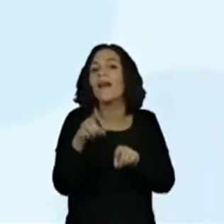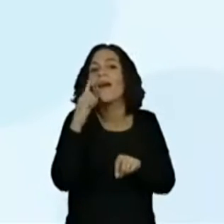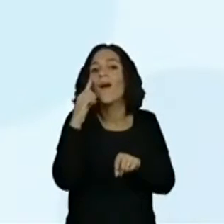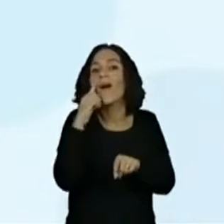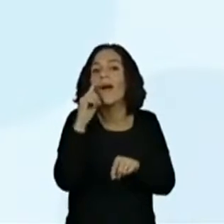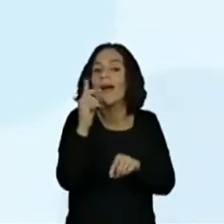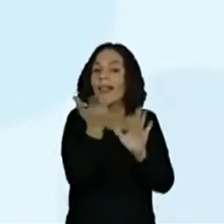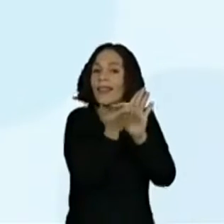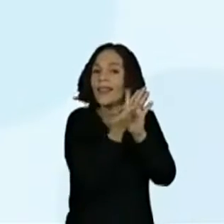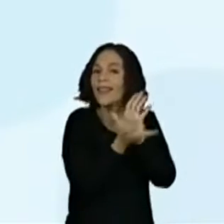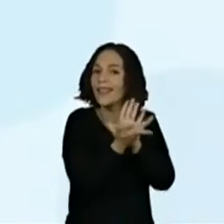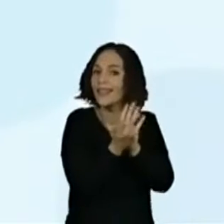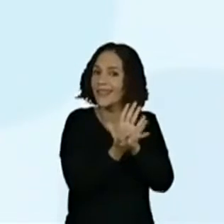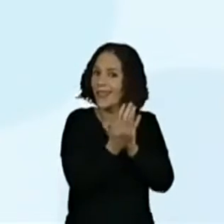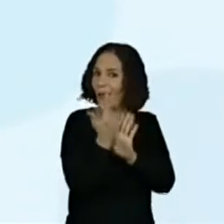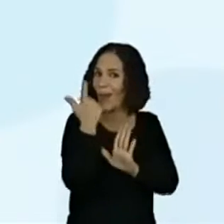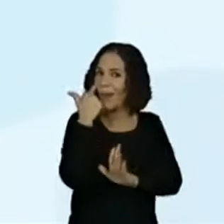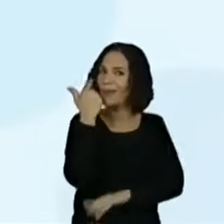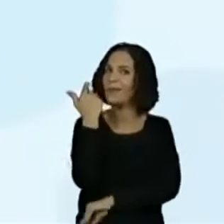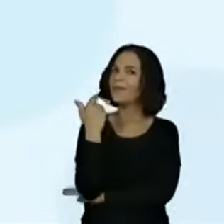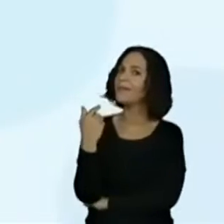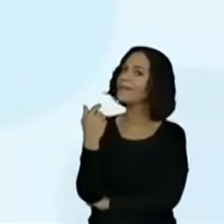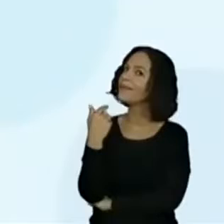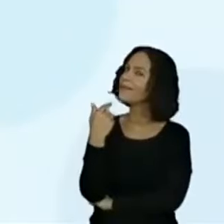a imagem. Olha lá.